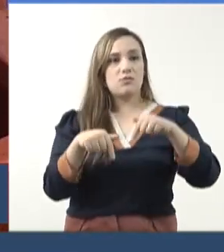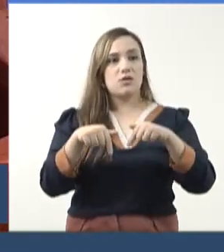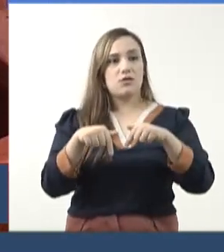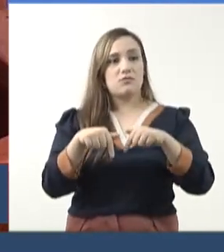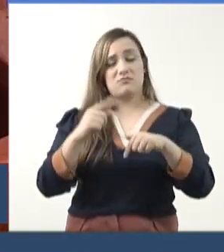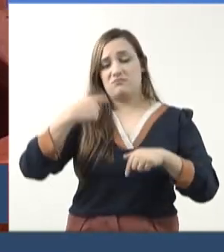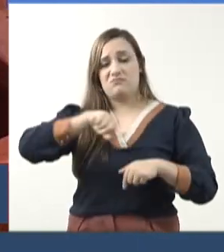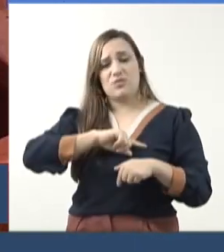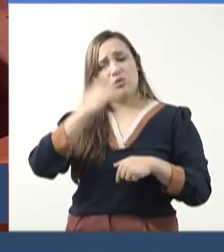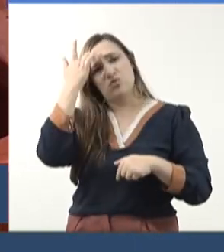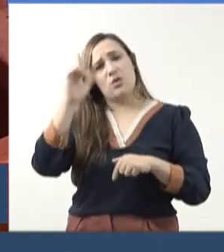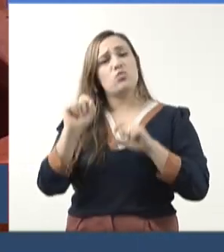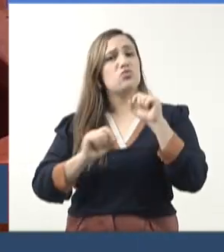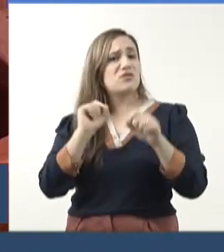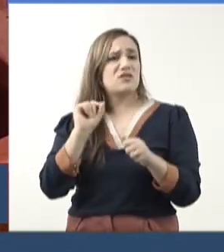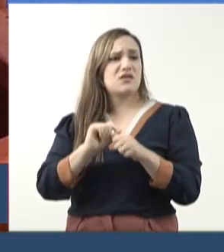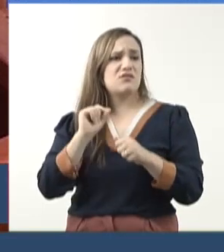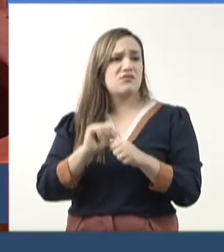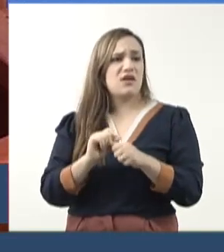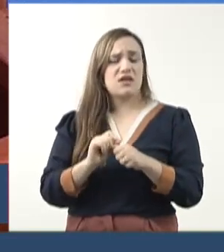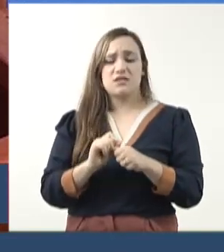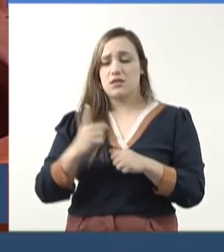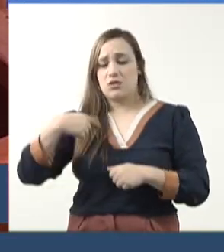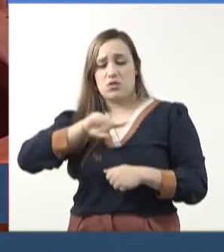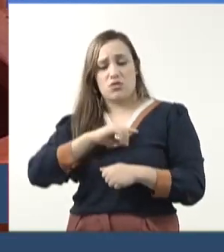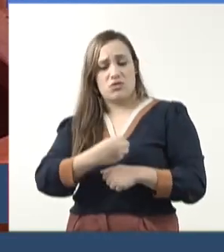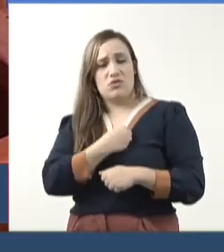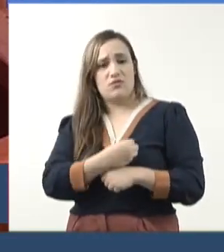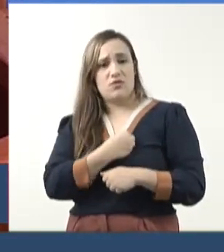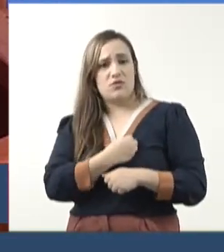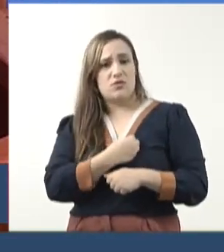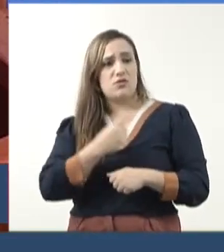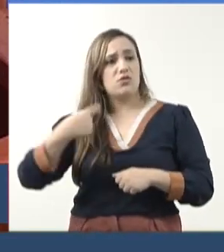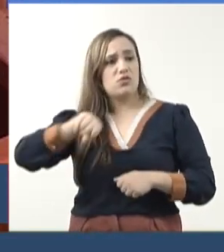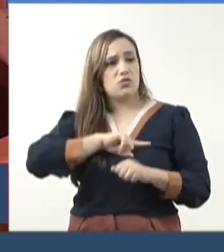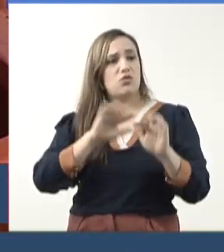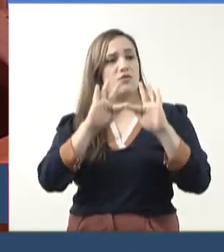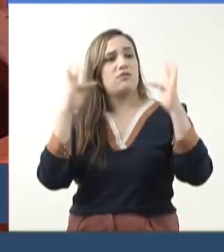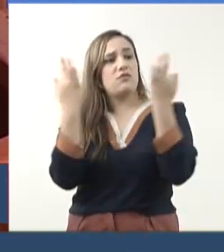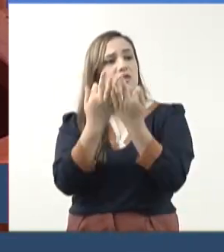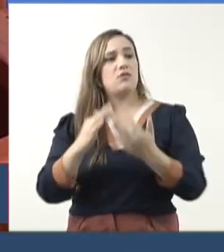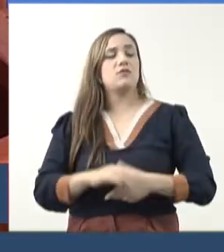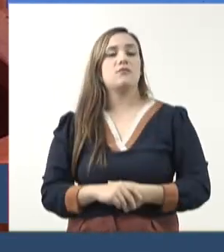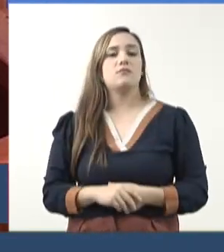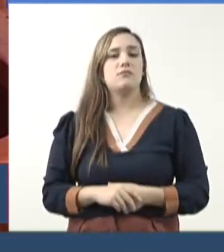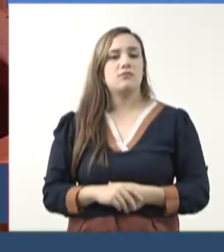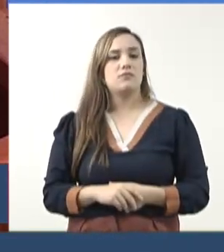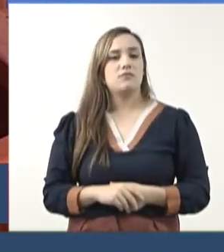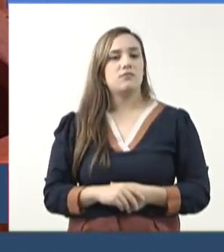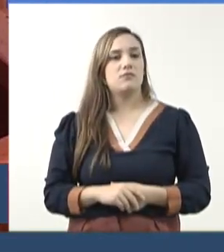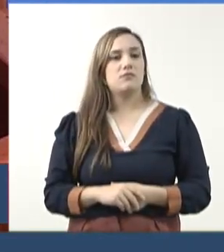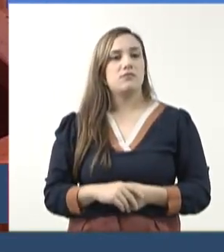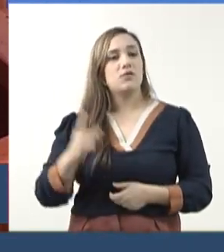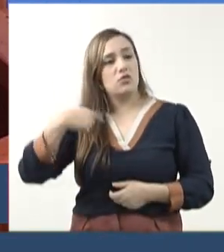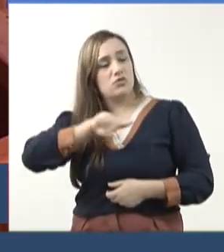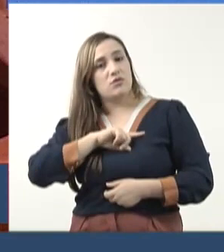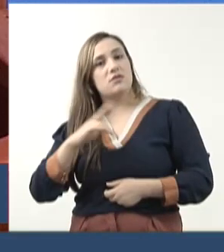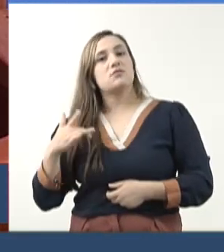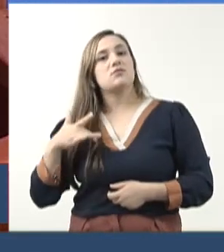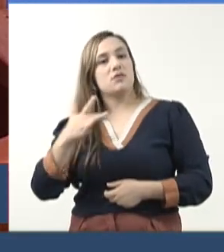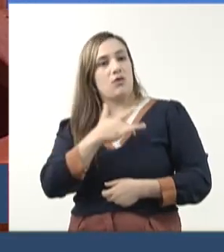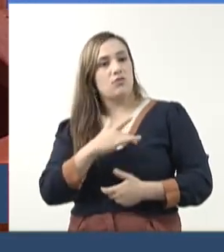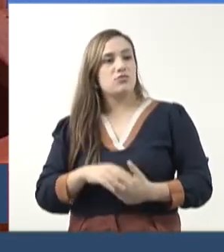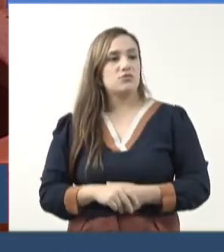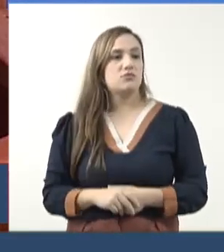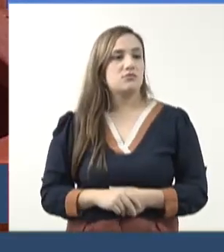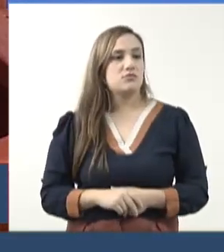não sabemos o que isso acarreta nas nossas vidas, nas nossas famílias e nas nossas saúde.